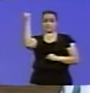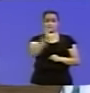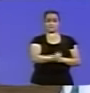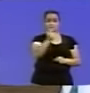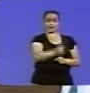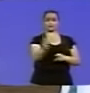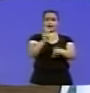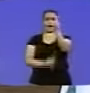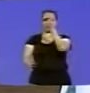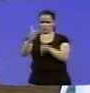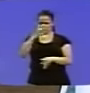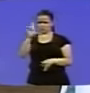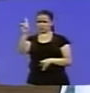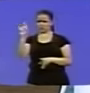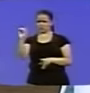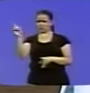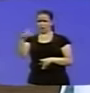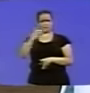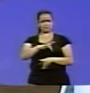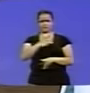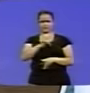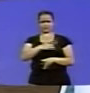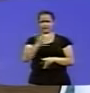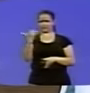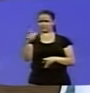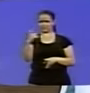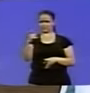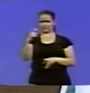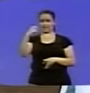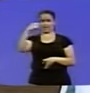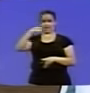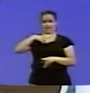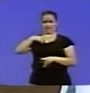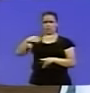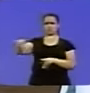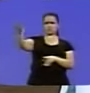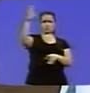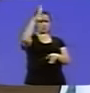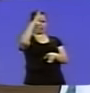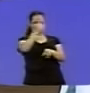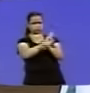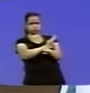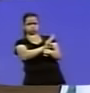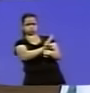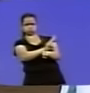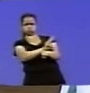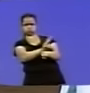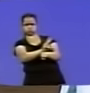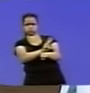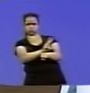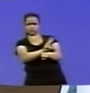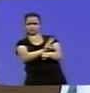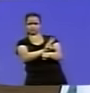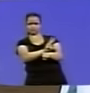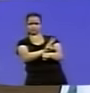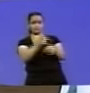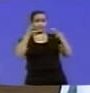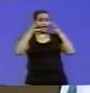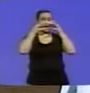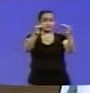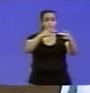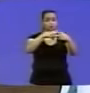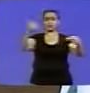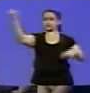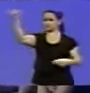os povos sem dó nem piedade? Vou ocupar meu posto de guarda e estarei de atalaia, atento ao que me